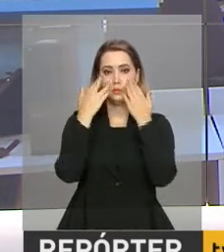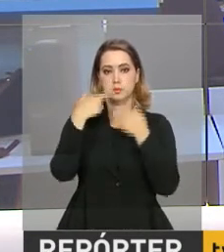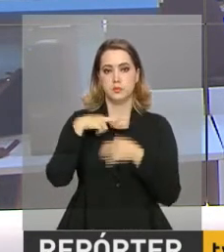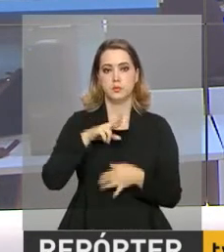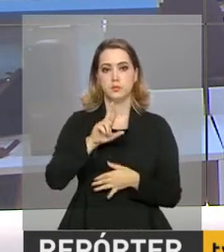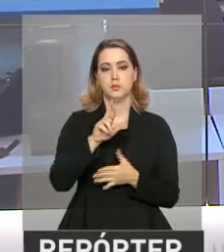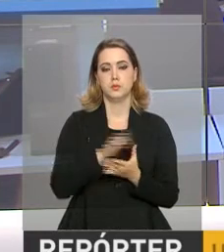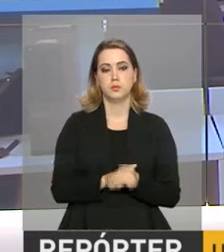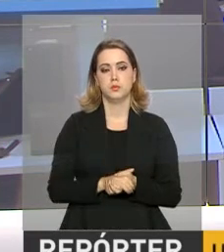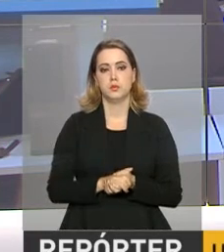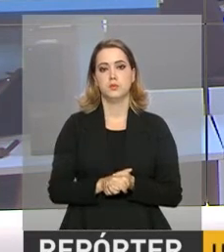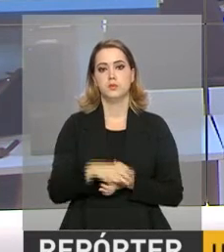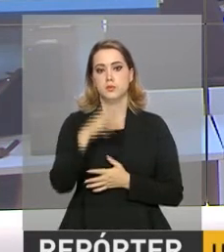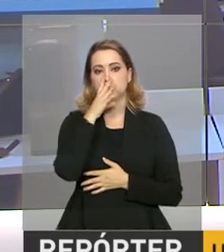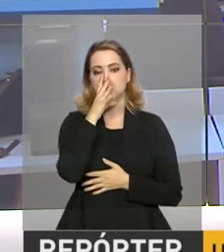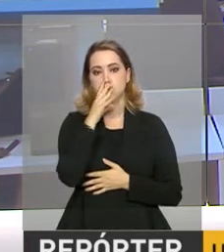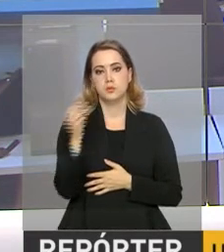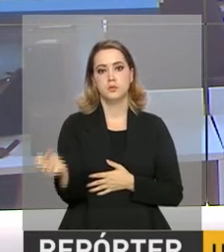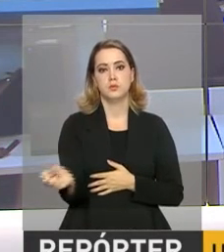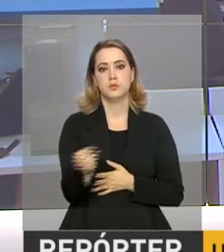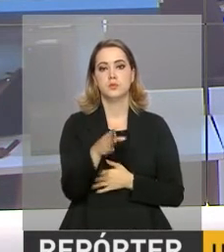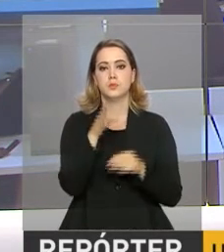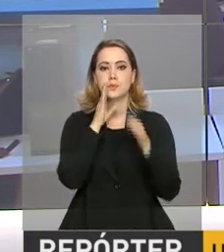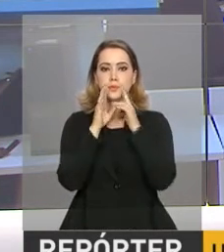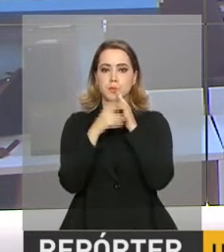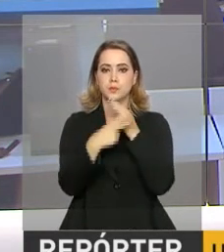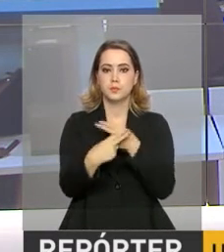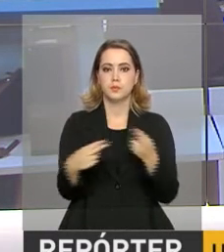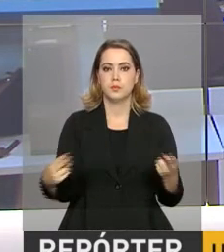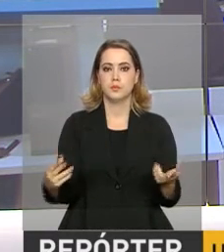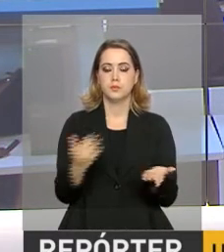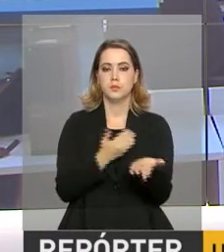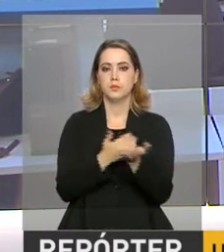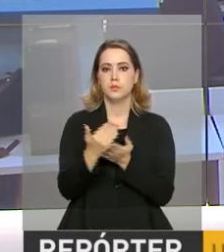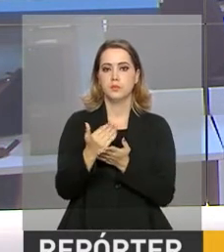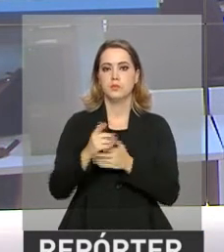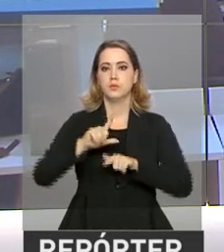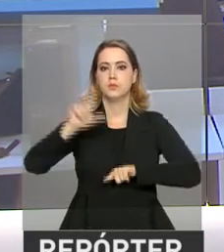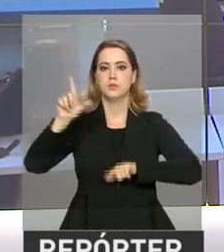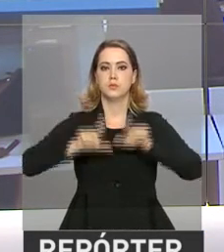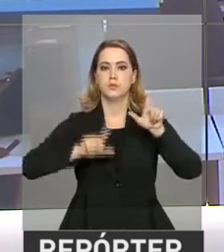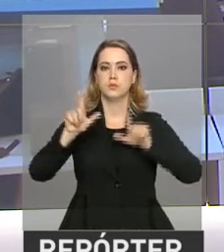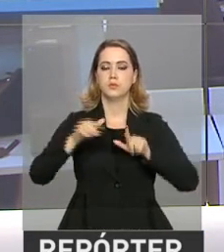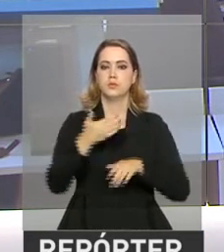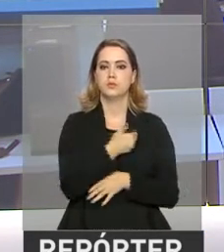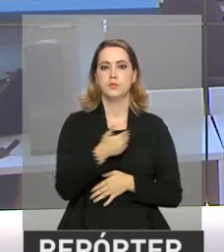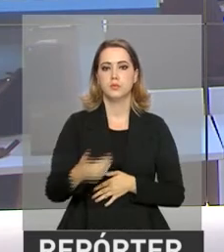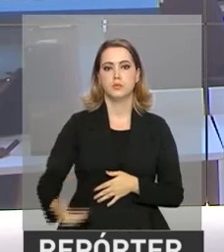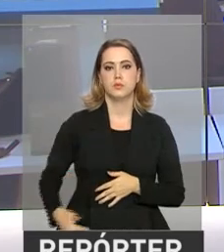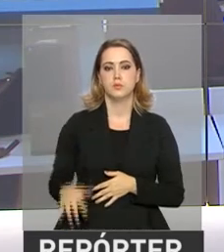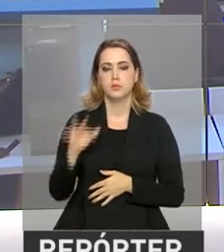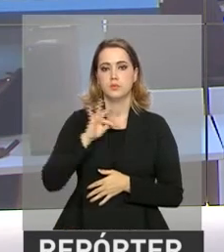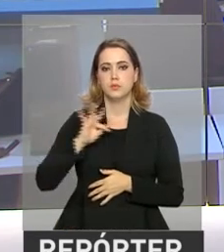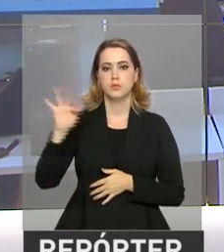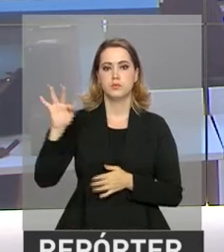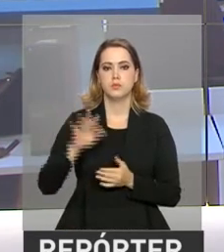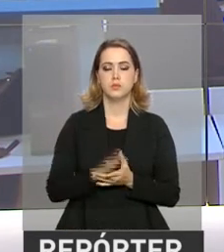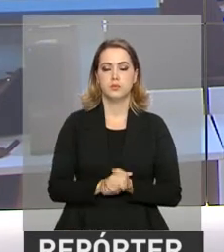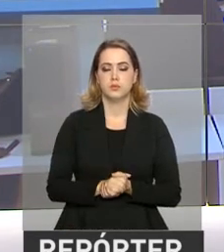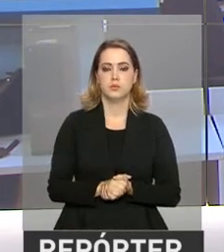do repórter nbr acompanhe as novidades também pelas nossas redes sociais continue com a gente e nbr a tv do governo